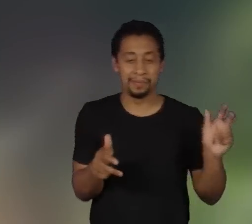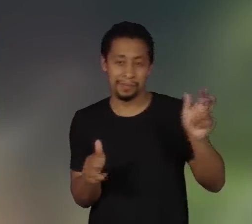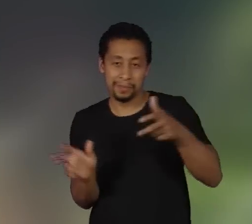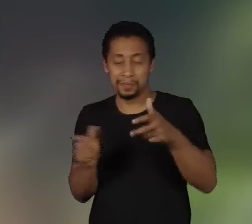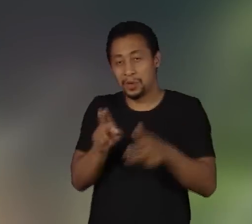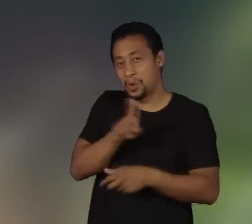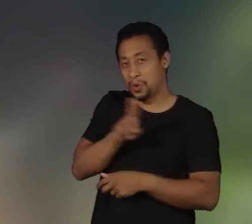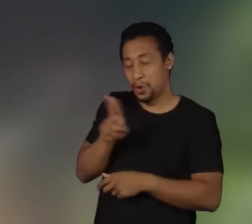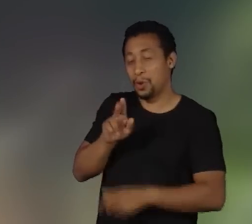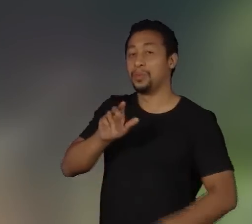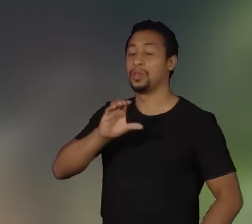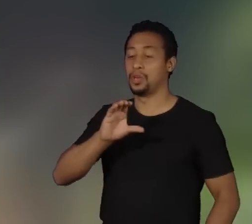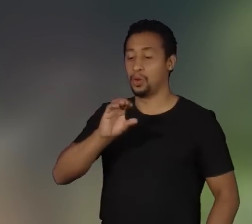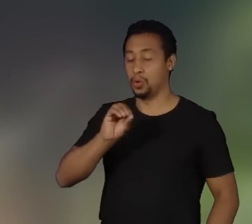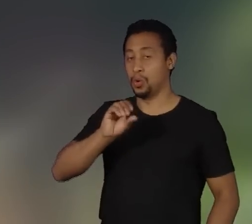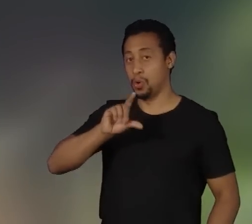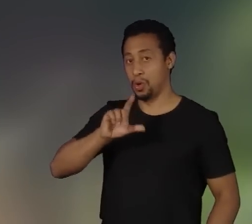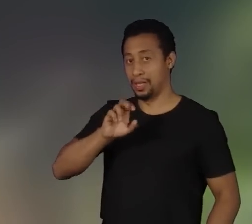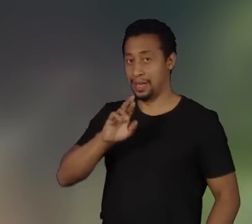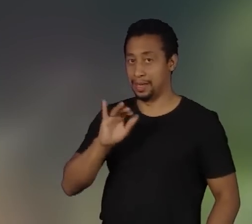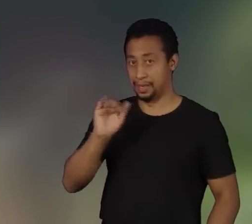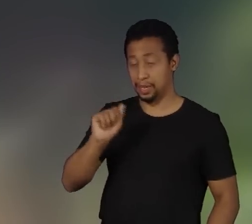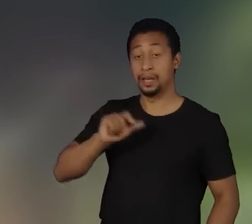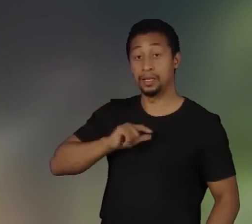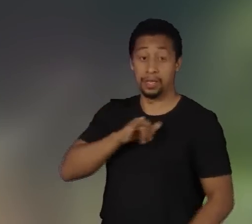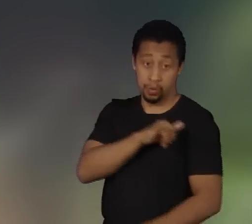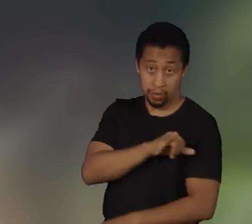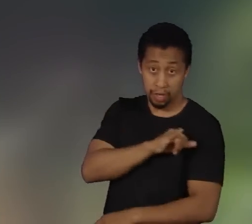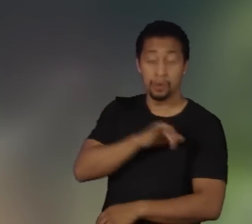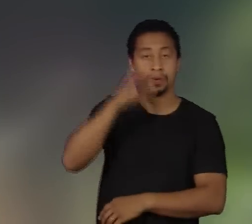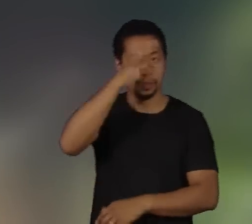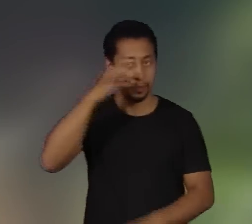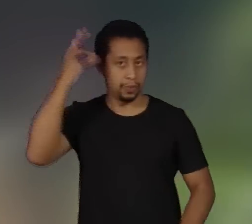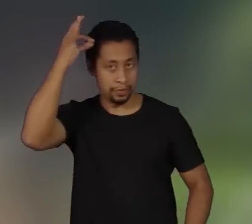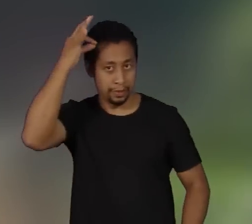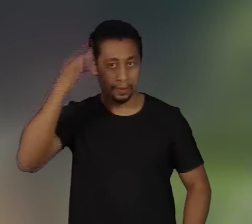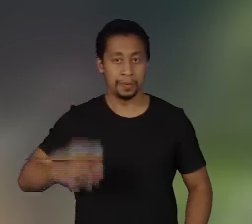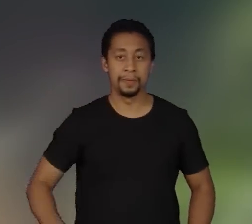Sudeste e só ocorre no Rio e no Espírito Santo.